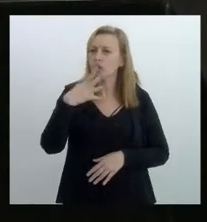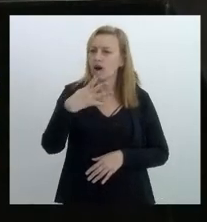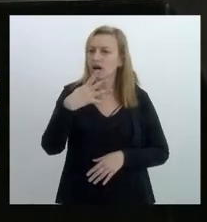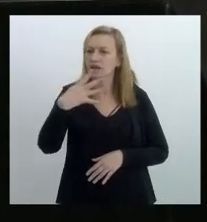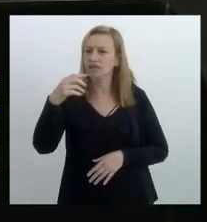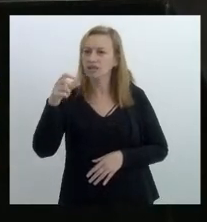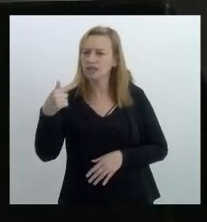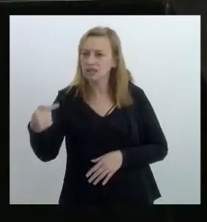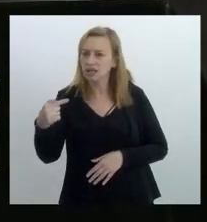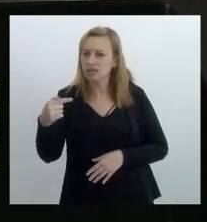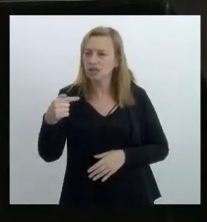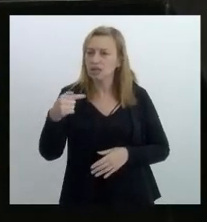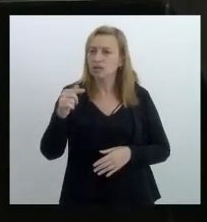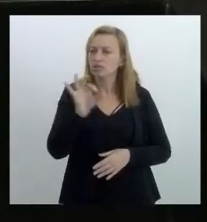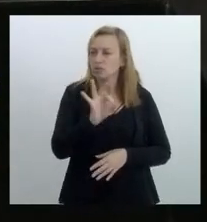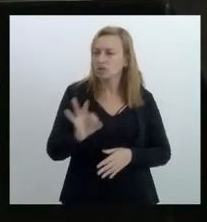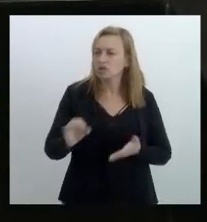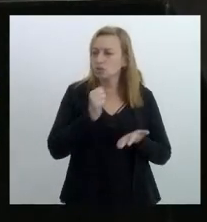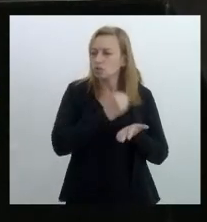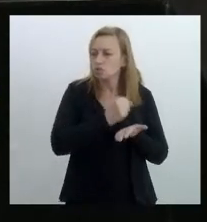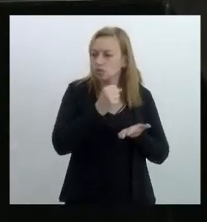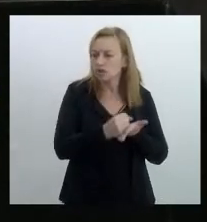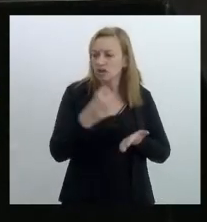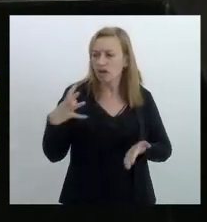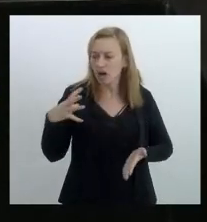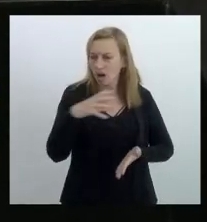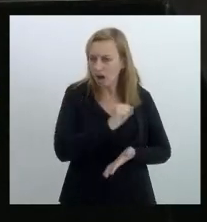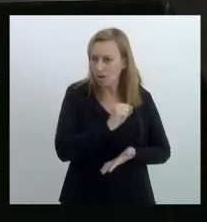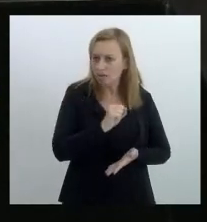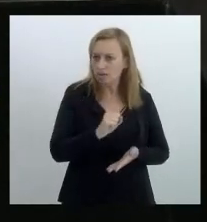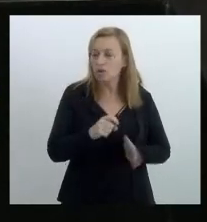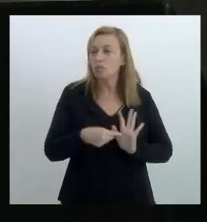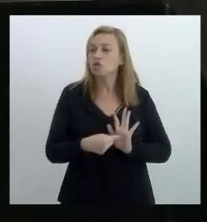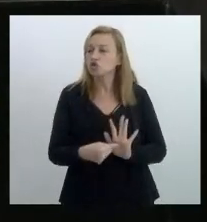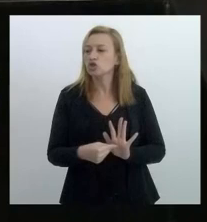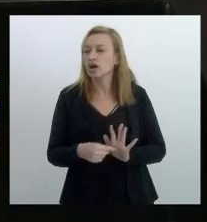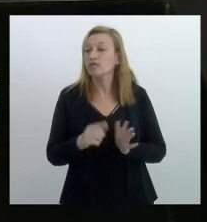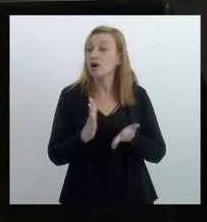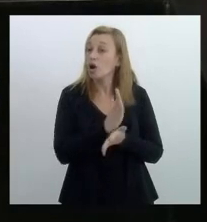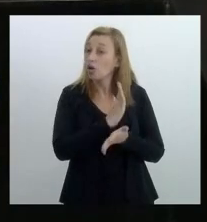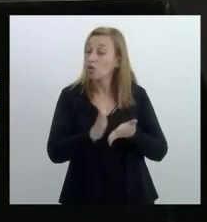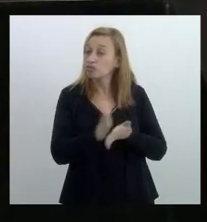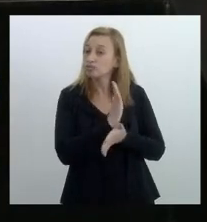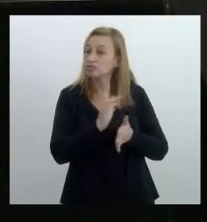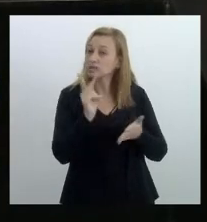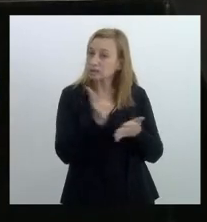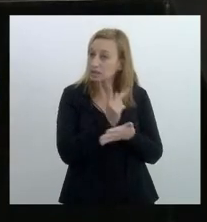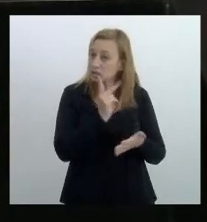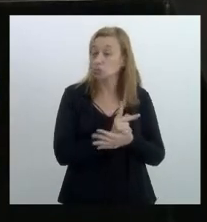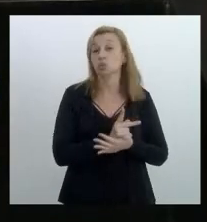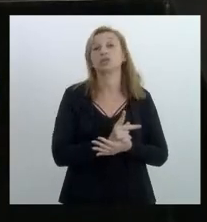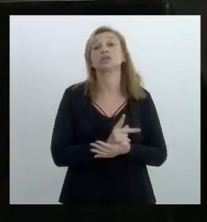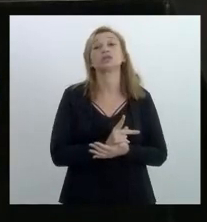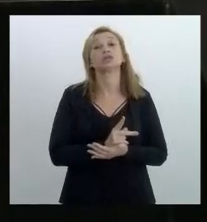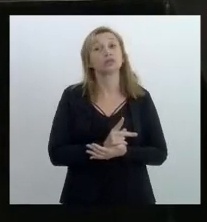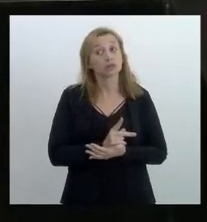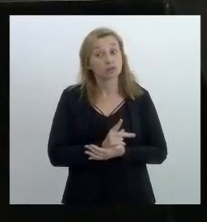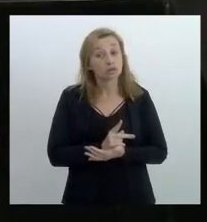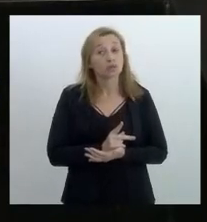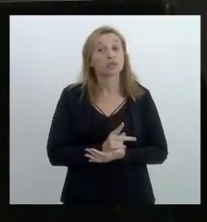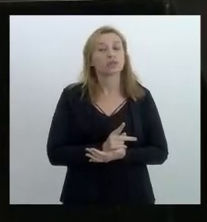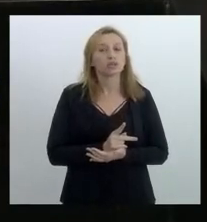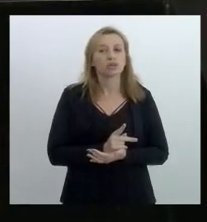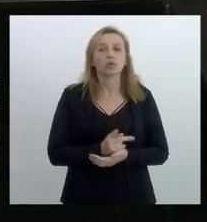99,47% dos contratos emergenciais apontavam alguma irregularidade. Vencido